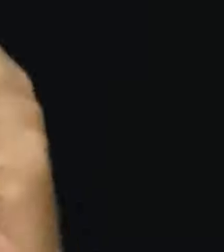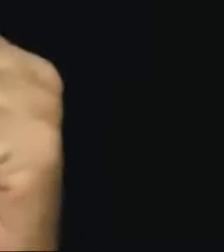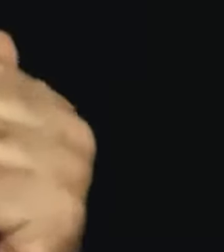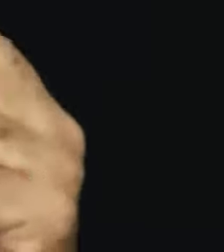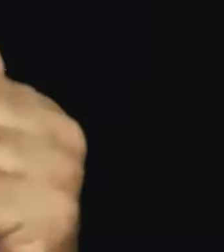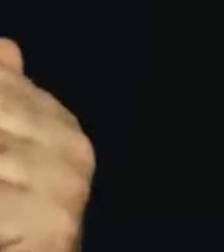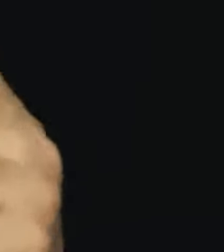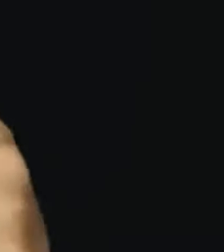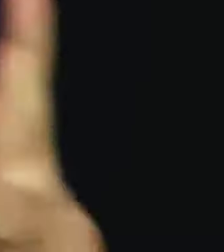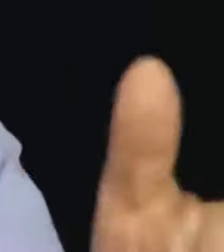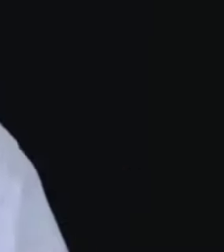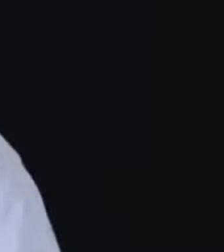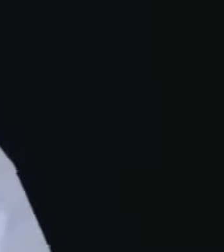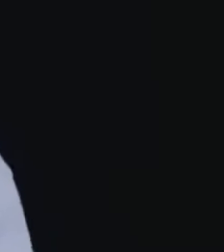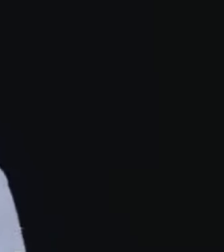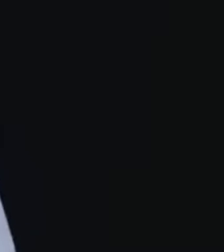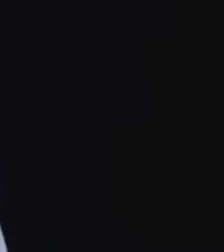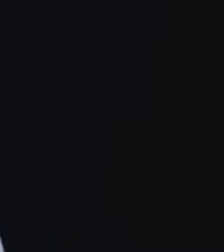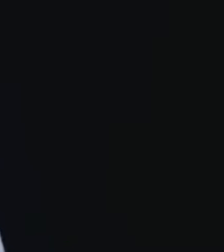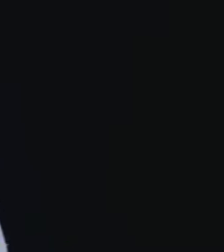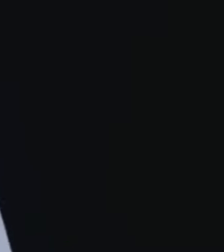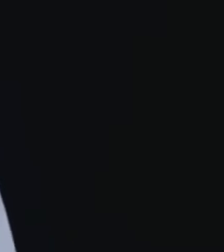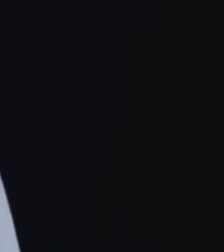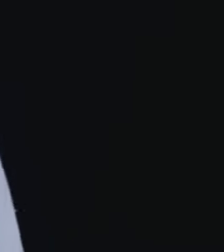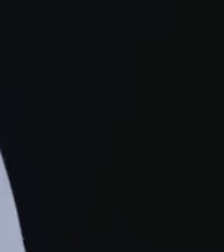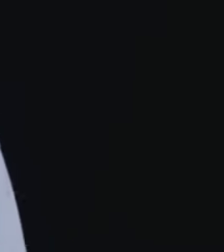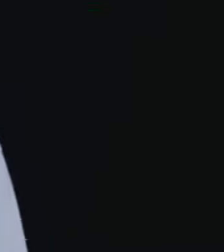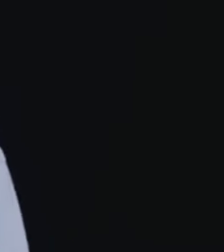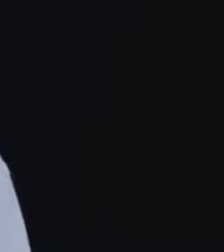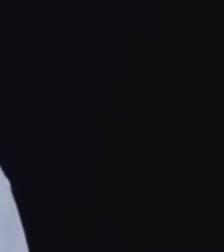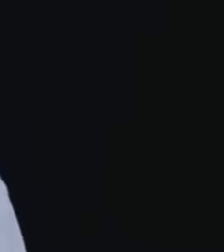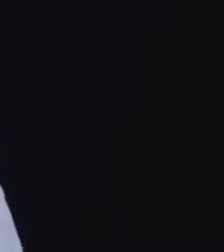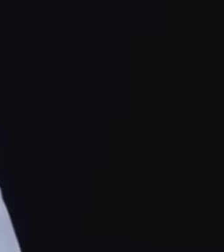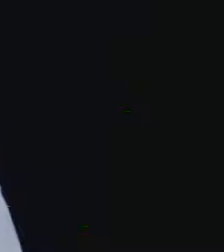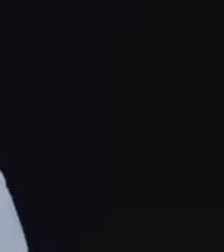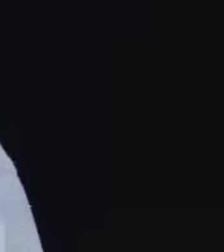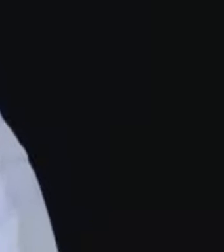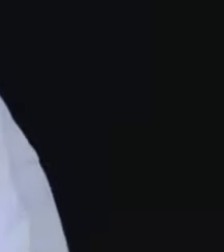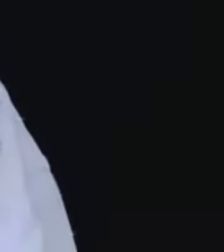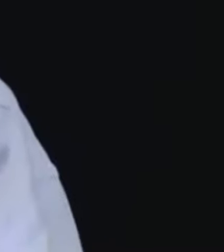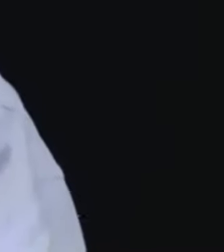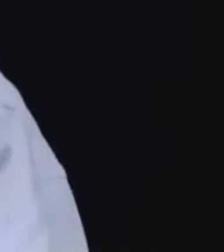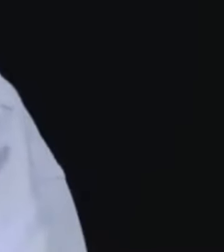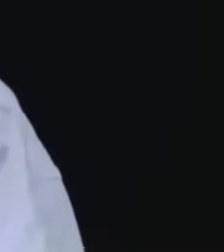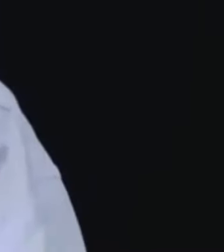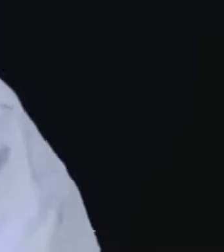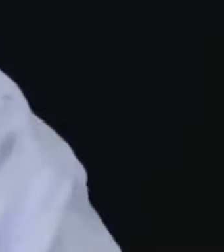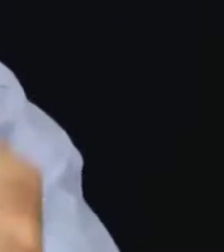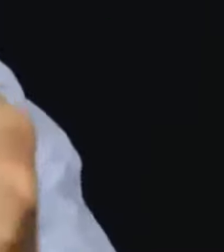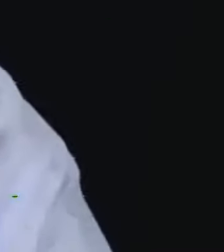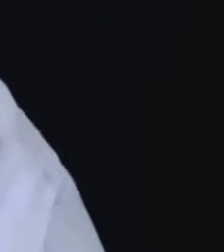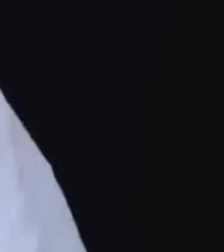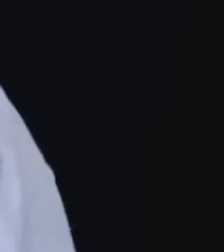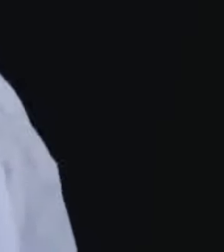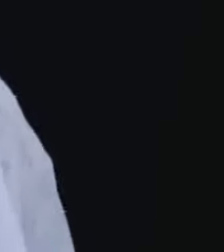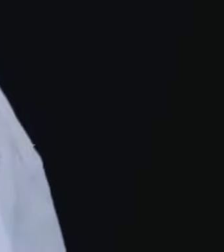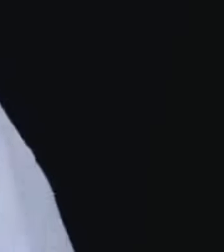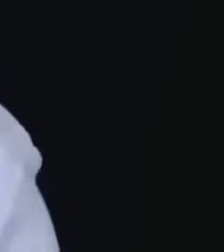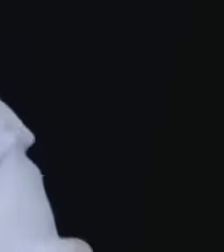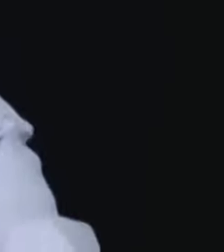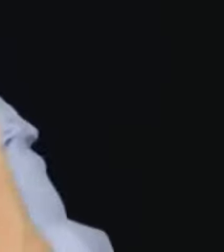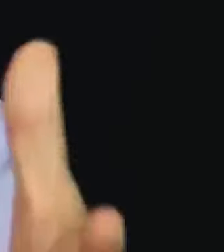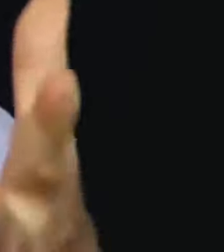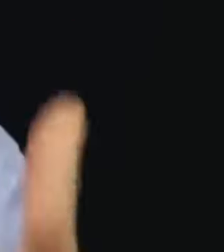de vossos sócios clandestinos. Ai de vós que raptais sem compleição